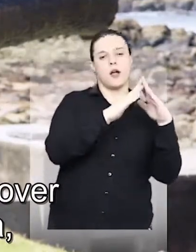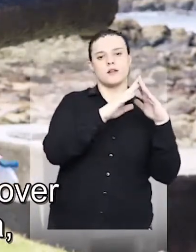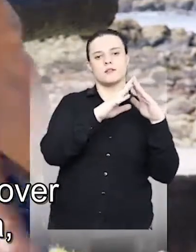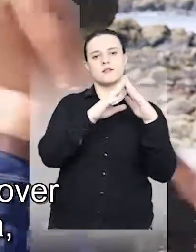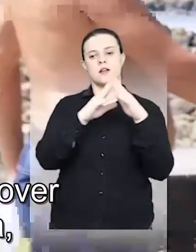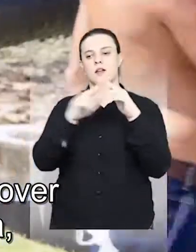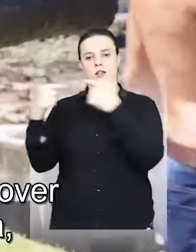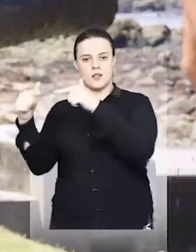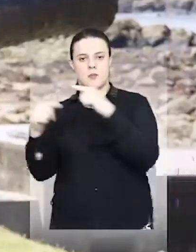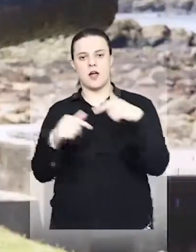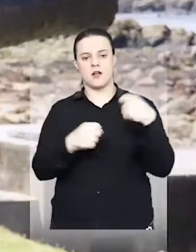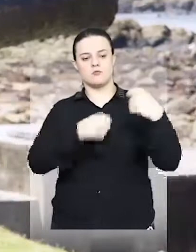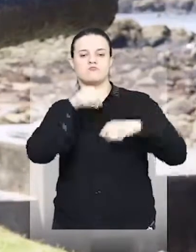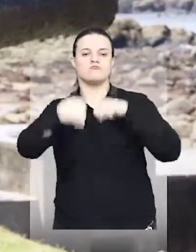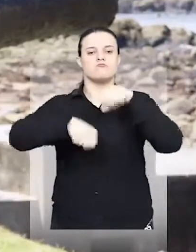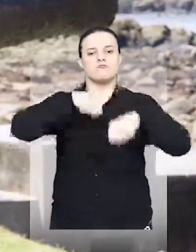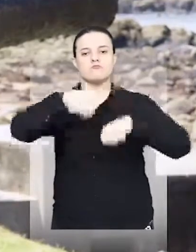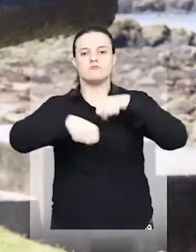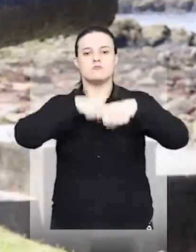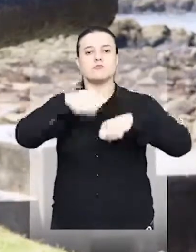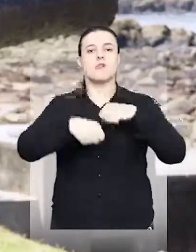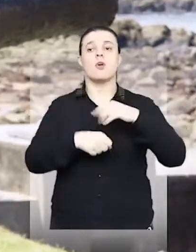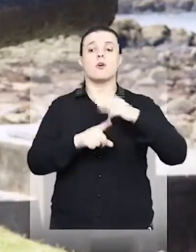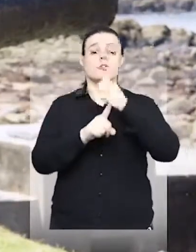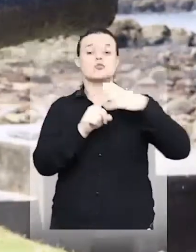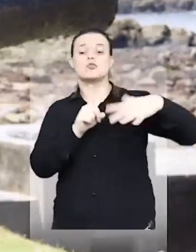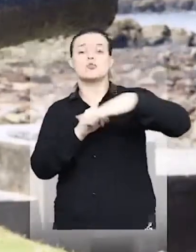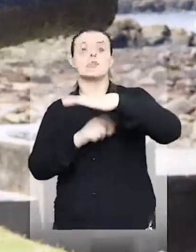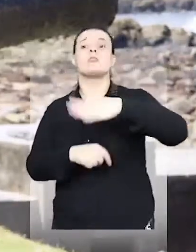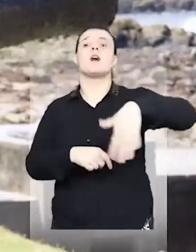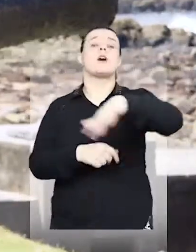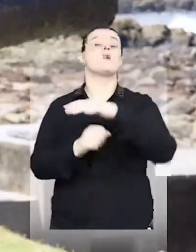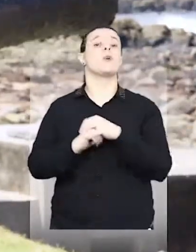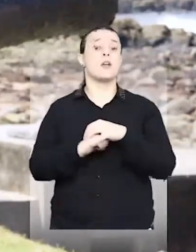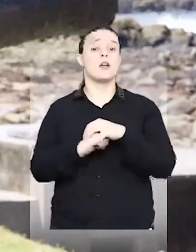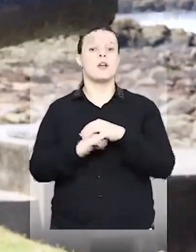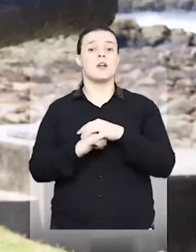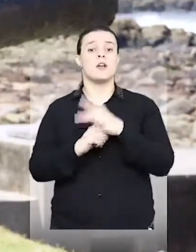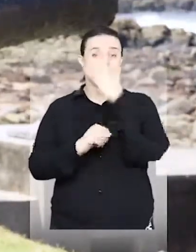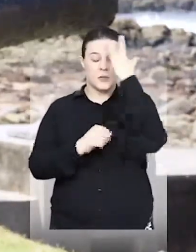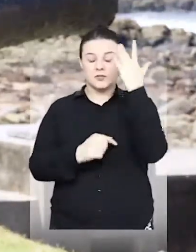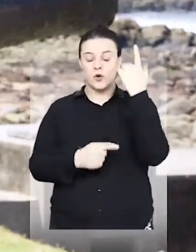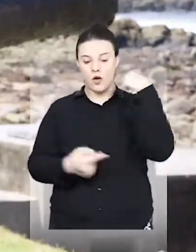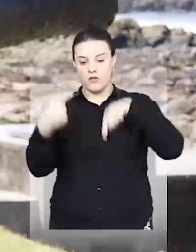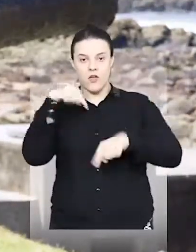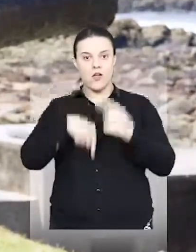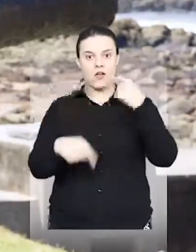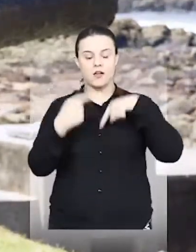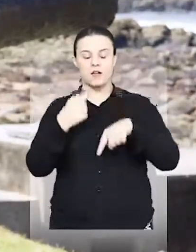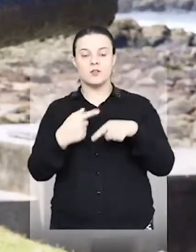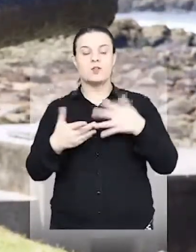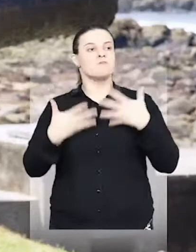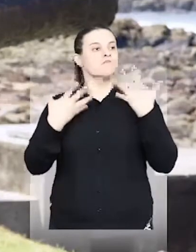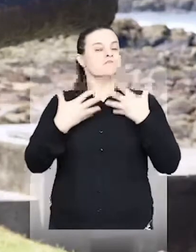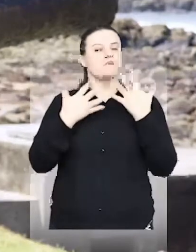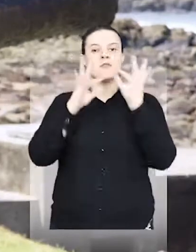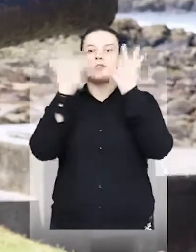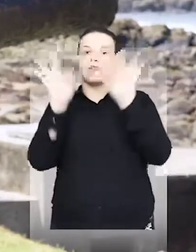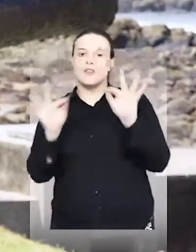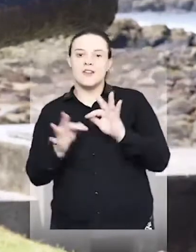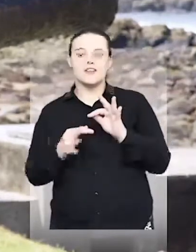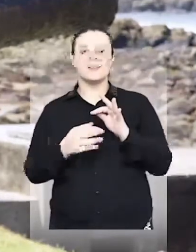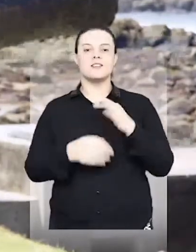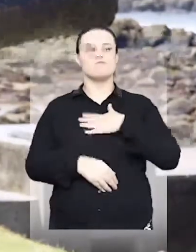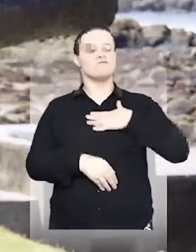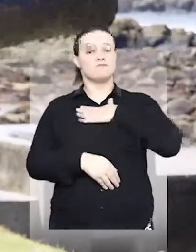trabalho de bicicleta, o impacto macro que a gente teria na sociedade, todo mundo gerando dopamina, endorfina, todo mundo mais feliz,